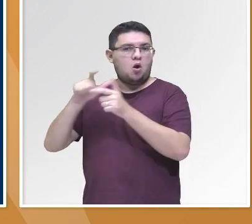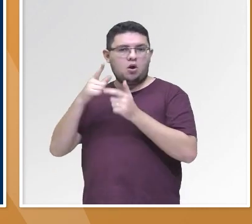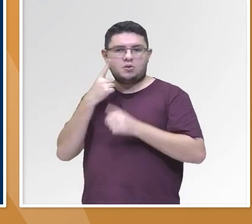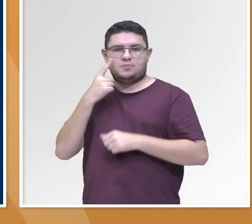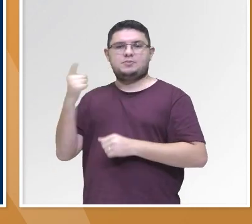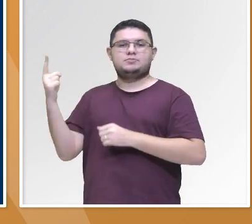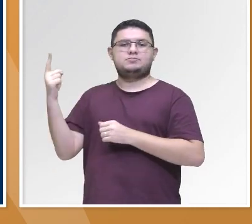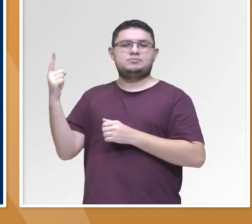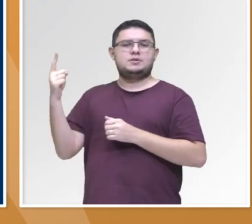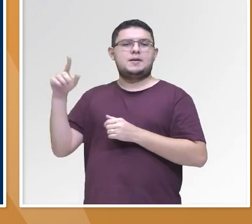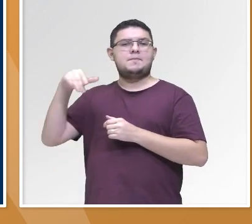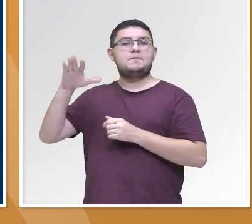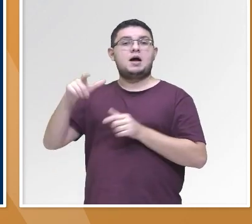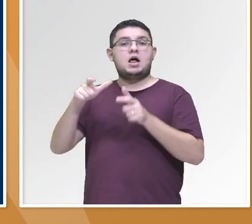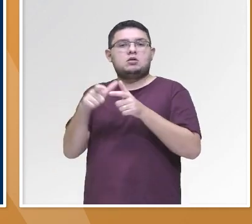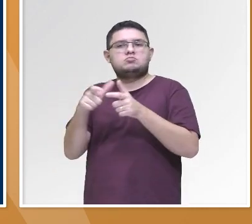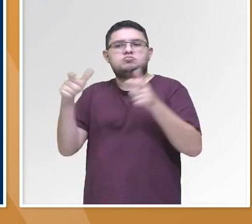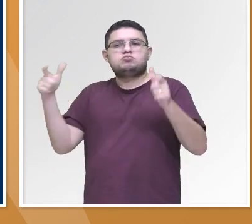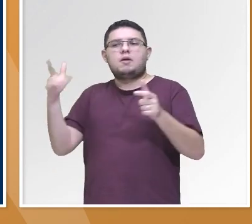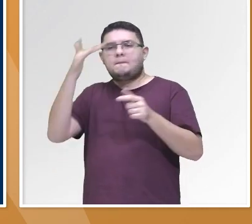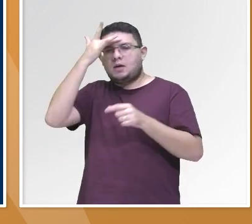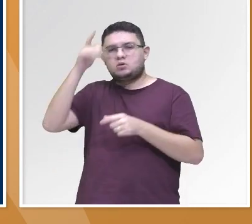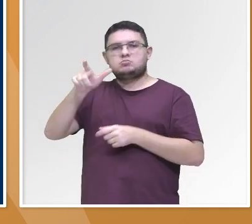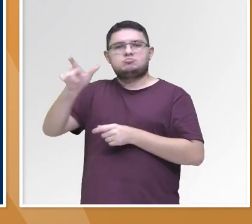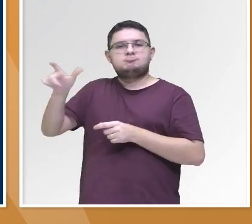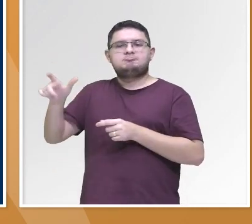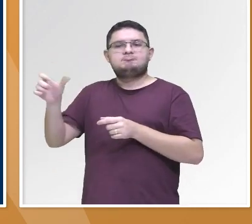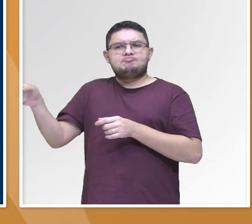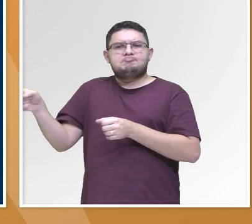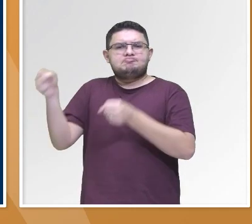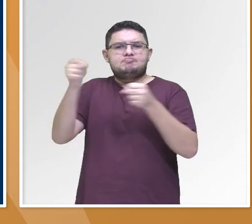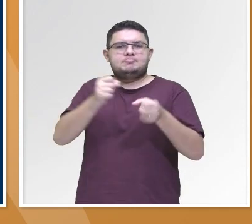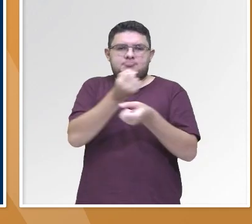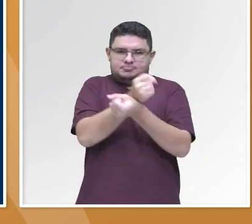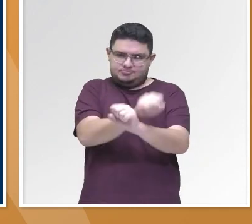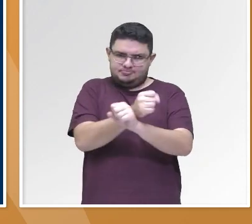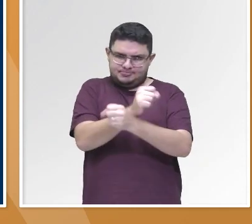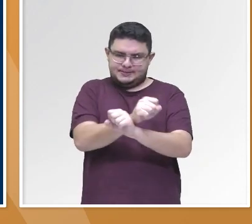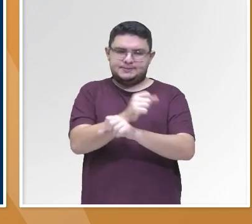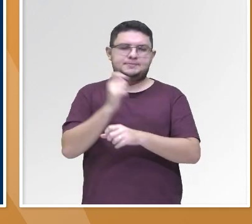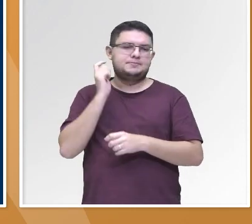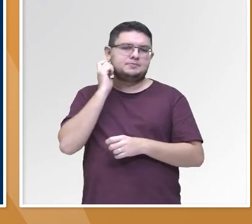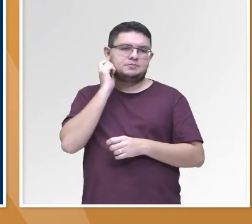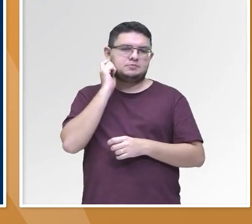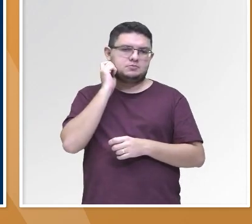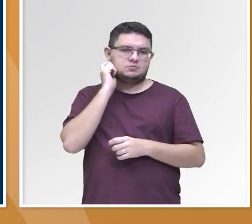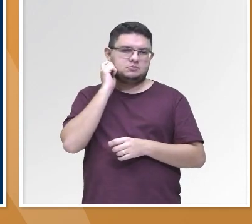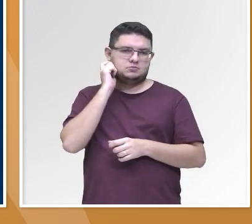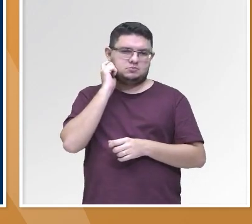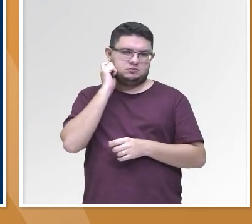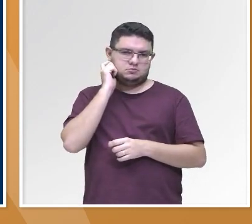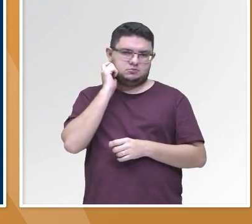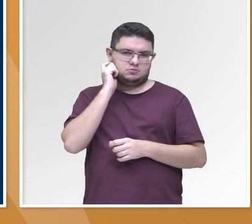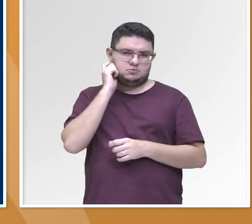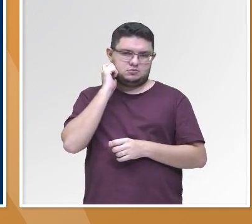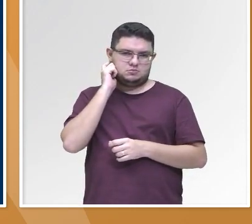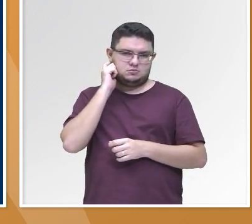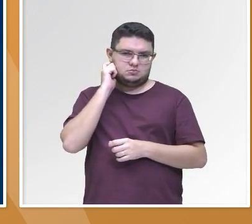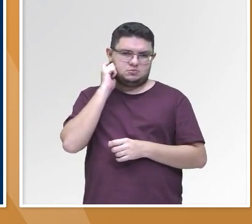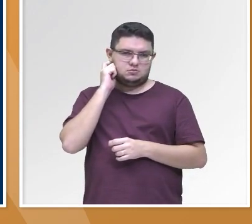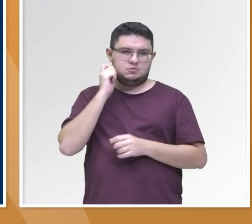foram extraídas, tiradas à força. Continuando. Vamos lá no nosso texto. Pode passar, por favor.